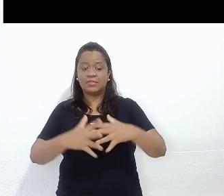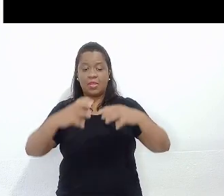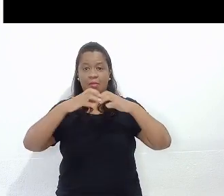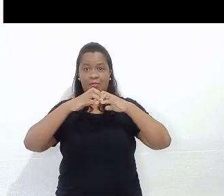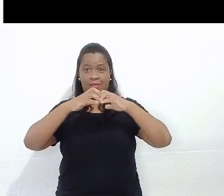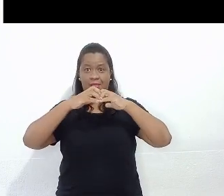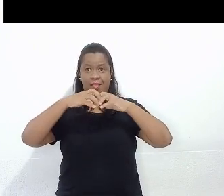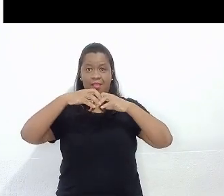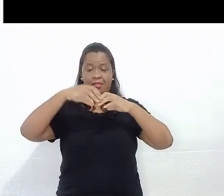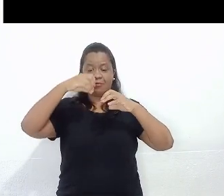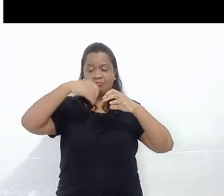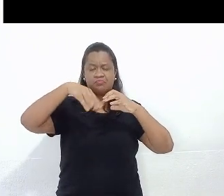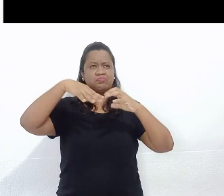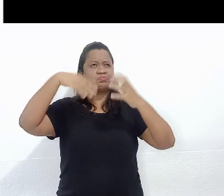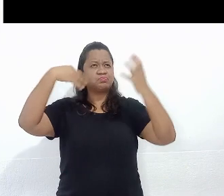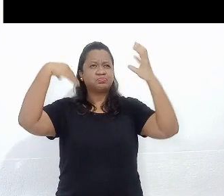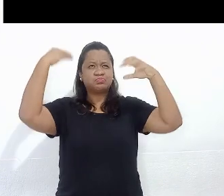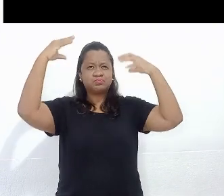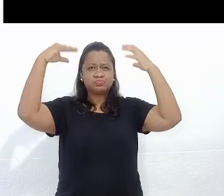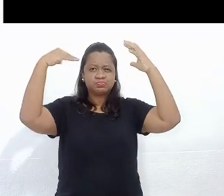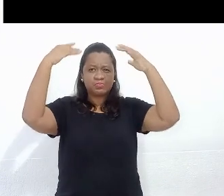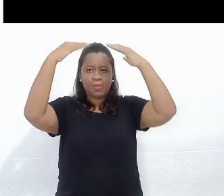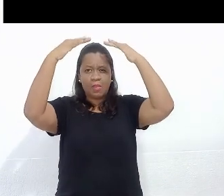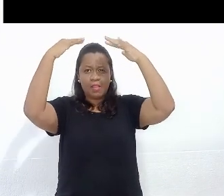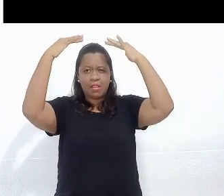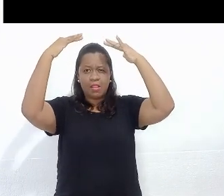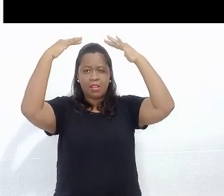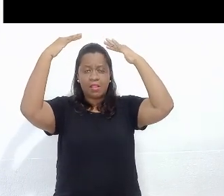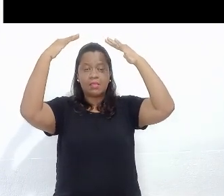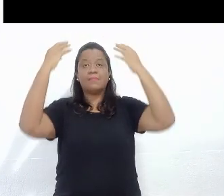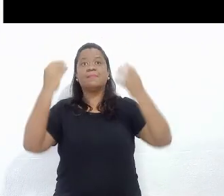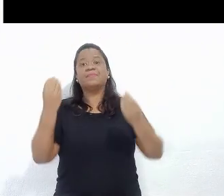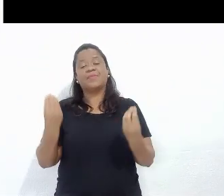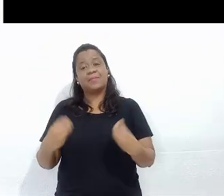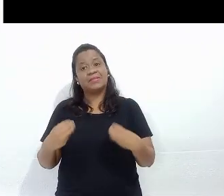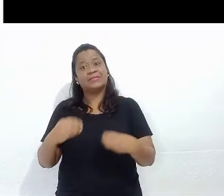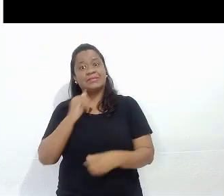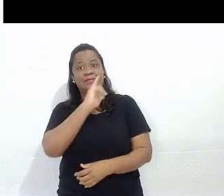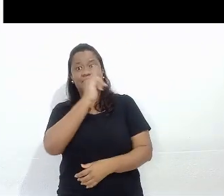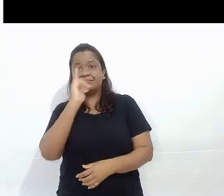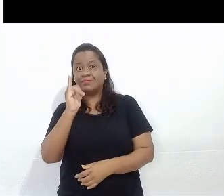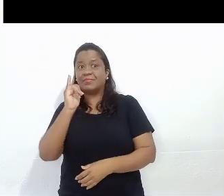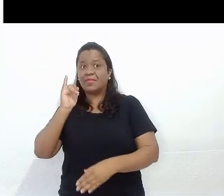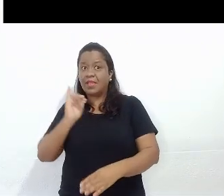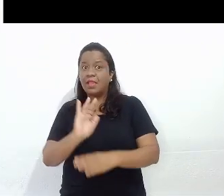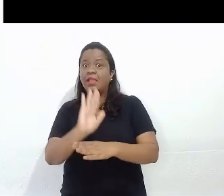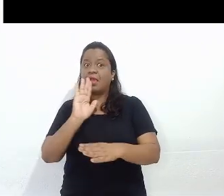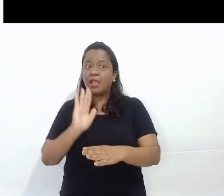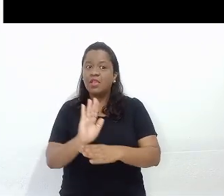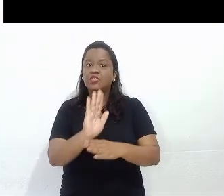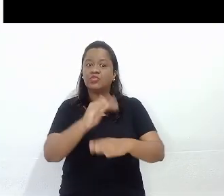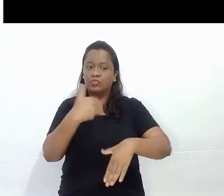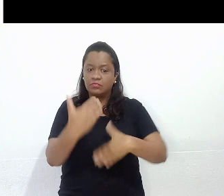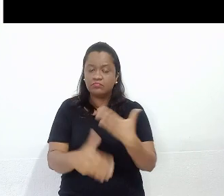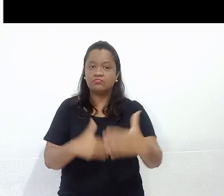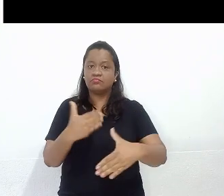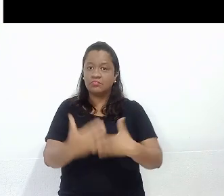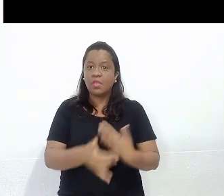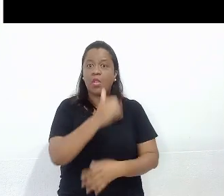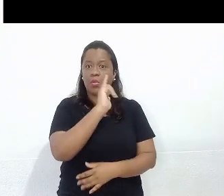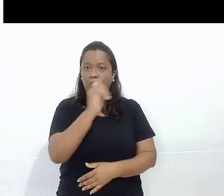que avancem a sua narrativa, que ajudem a sua narrativa a ir para frente, a avançar e a contar essa